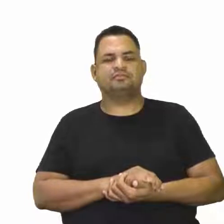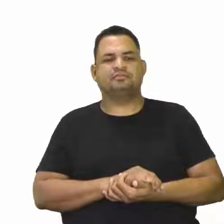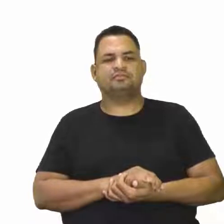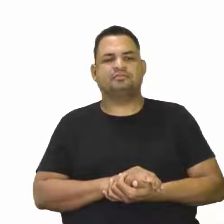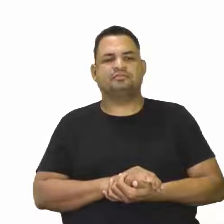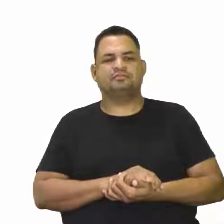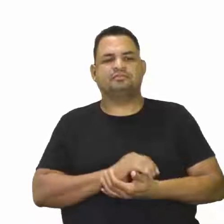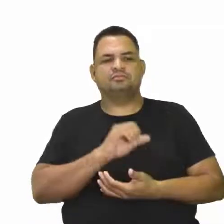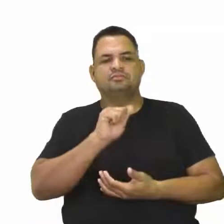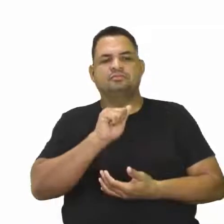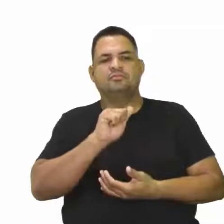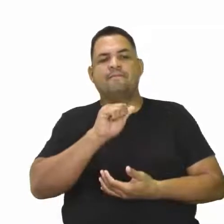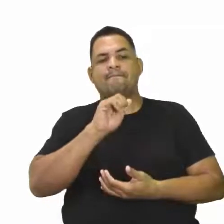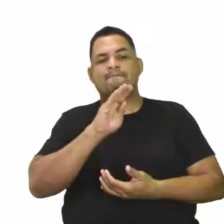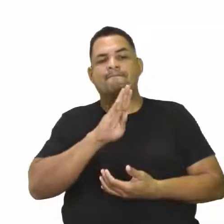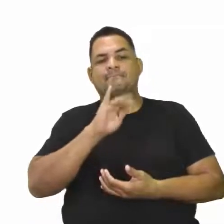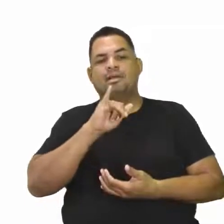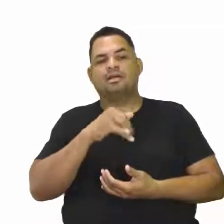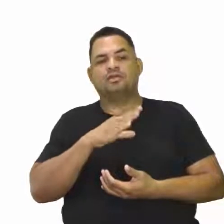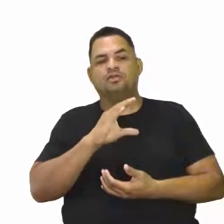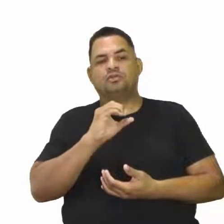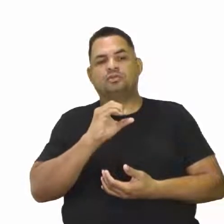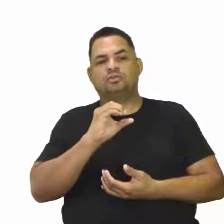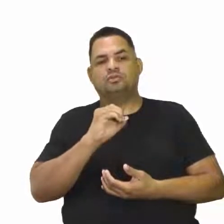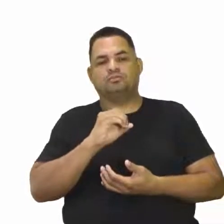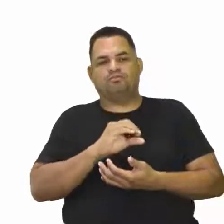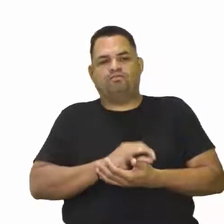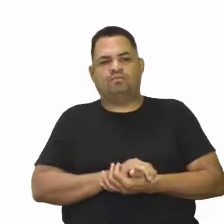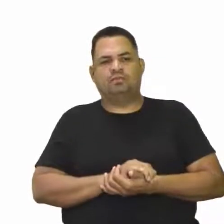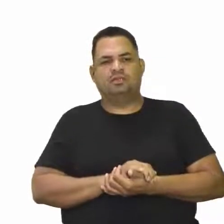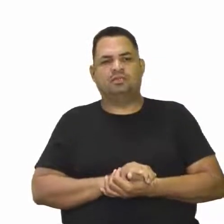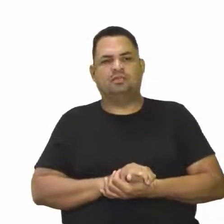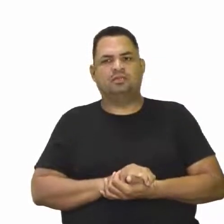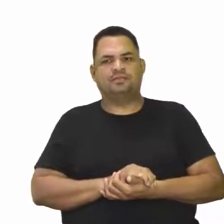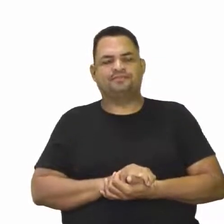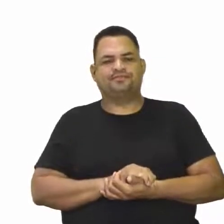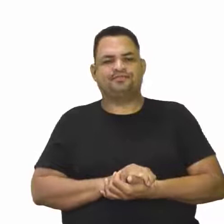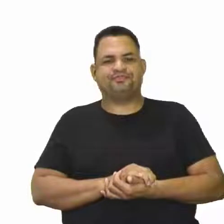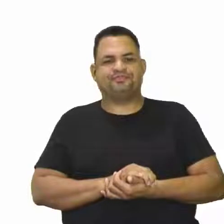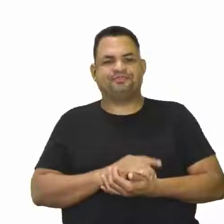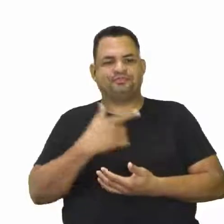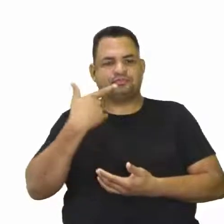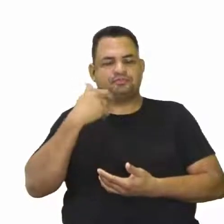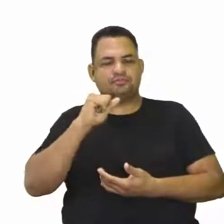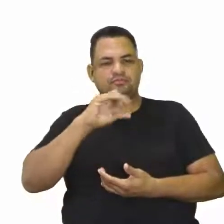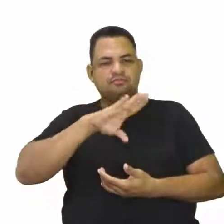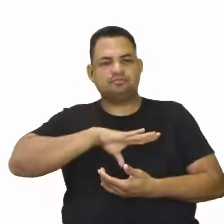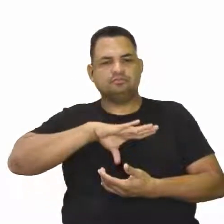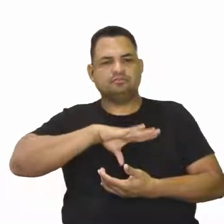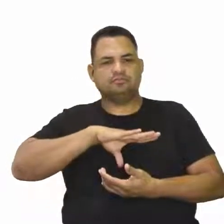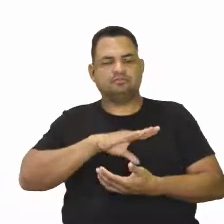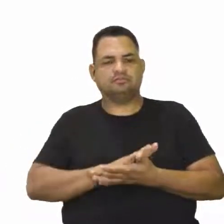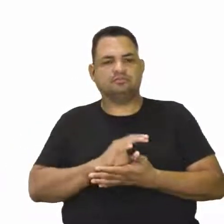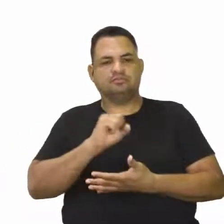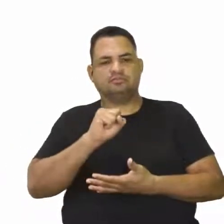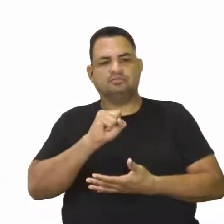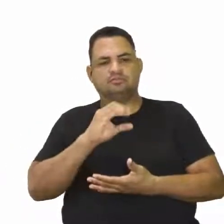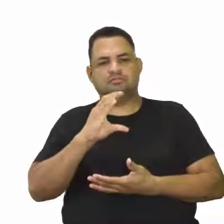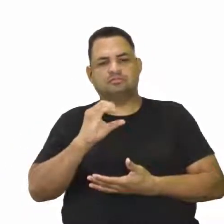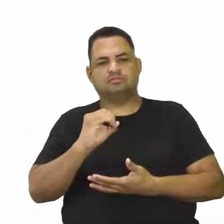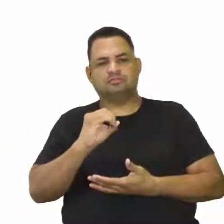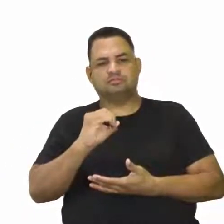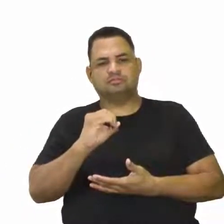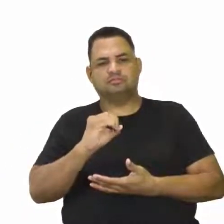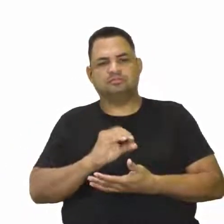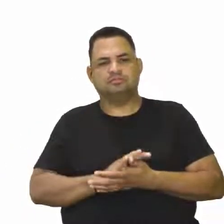o barro ou só, que é o baixo, né? O abaixo da língua portuguesa. E esse só aqui seria o